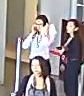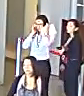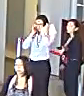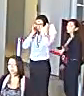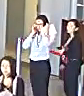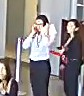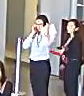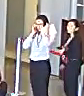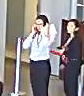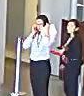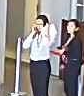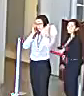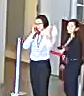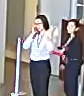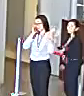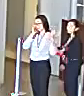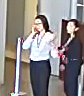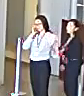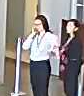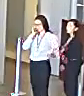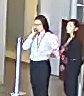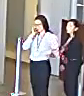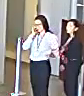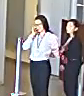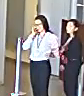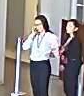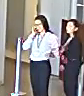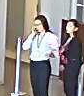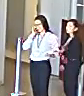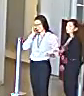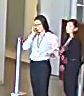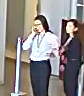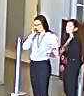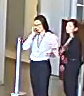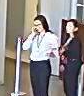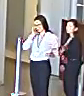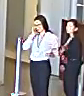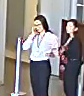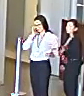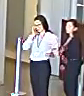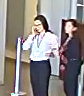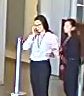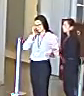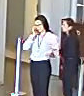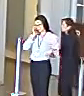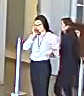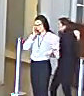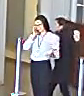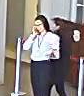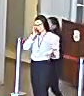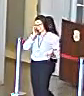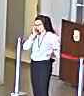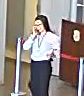uma lamentável lamentável eh lastimável